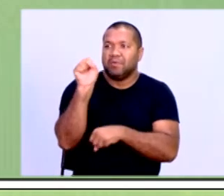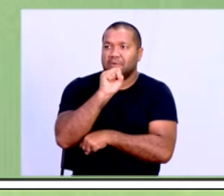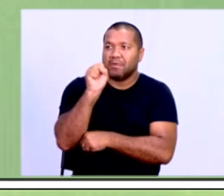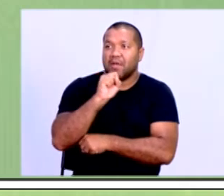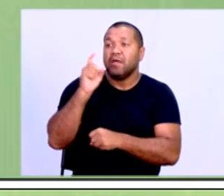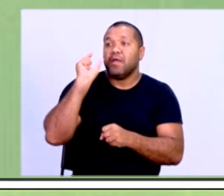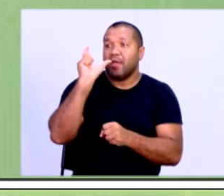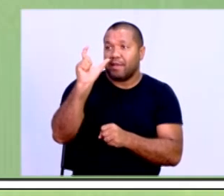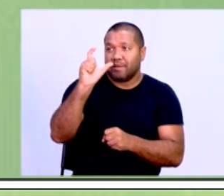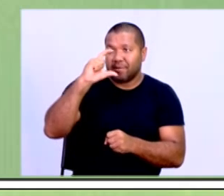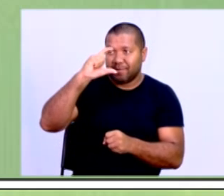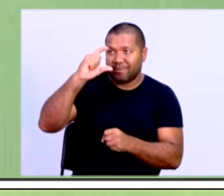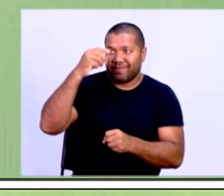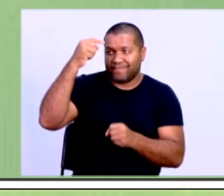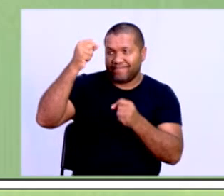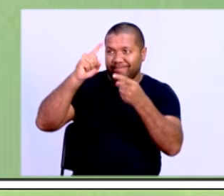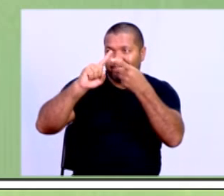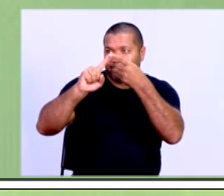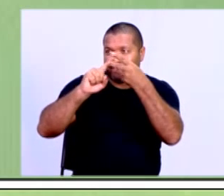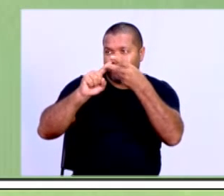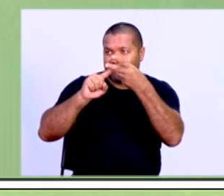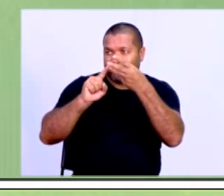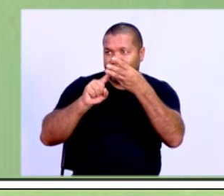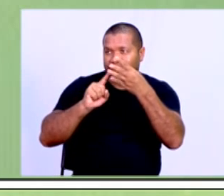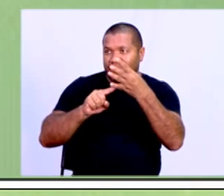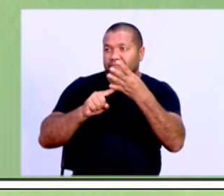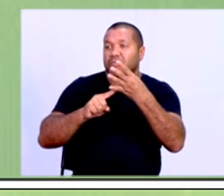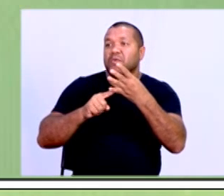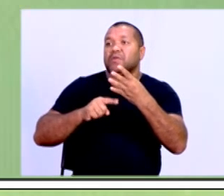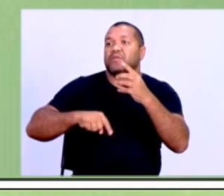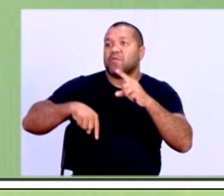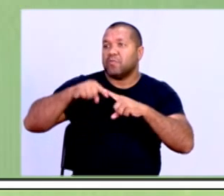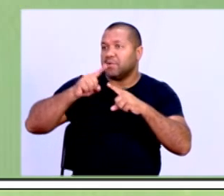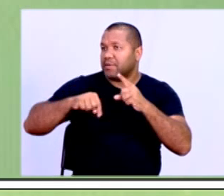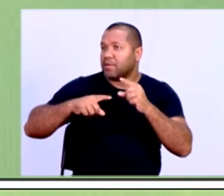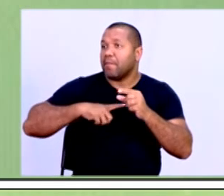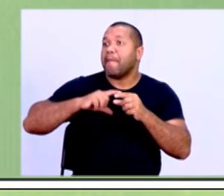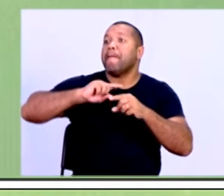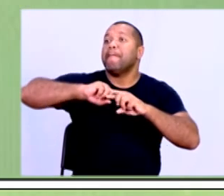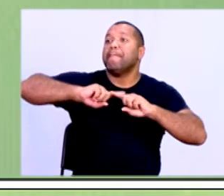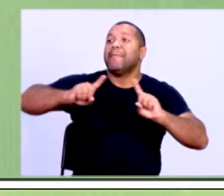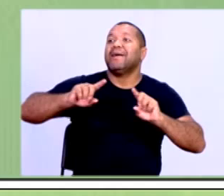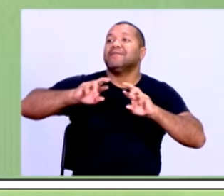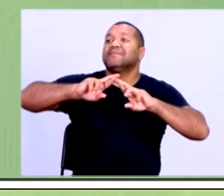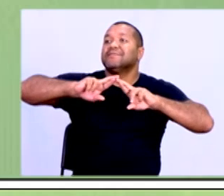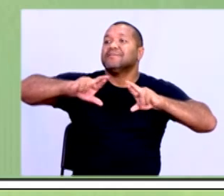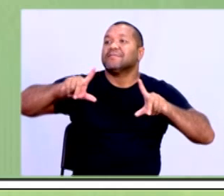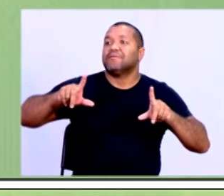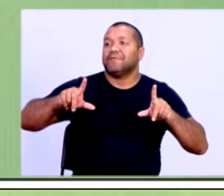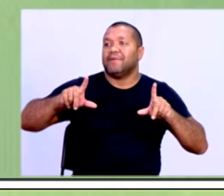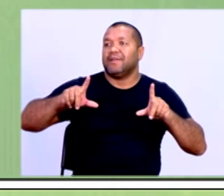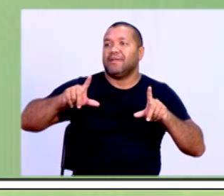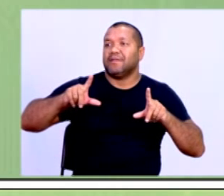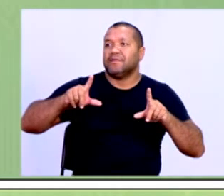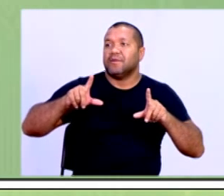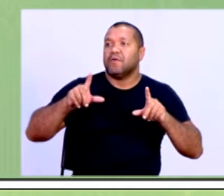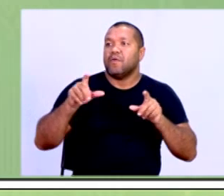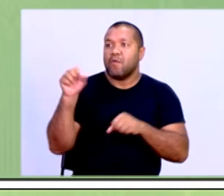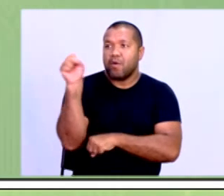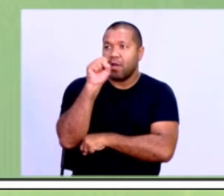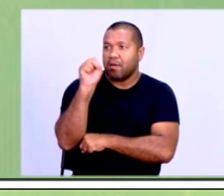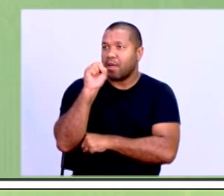objetos de mesmo produto, porém eles possuem características diferentes. E dentro também